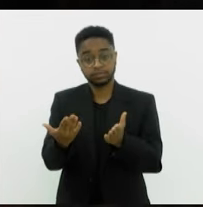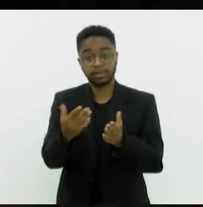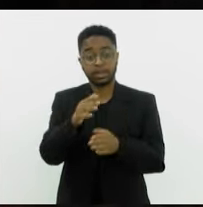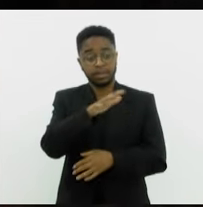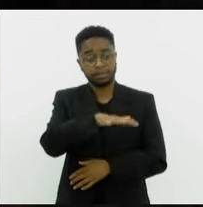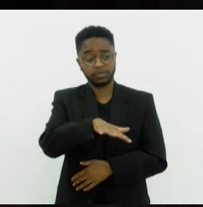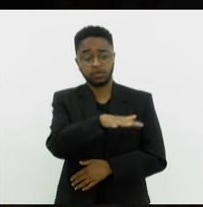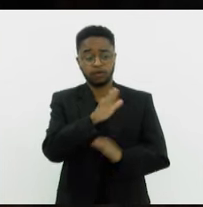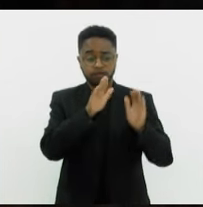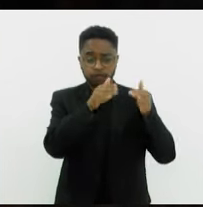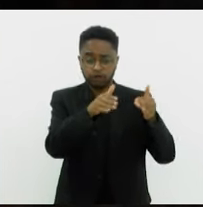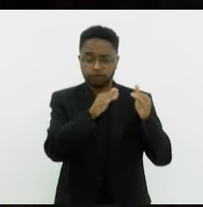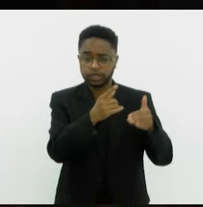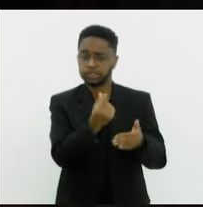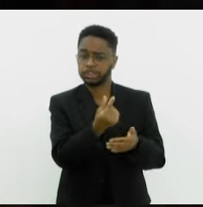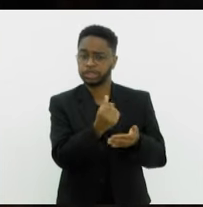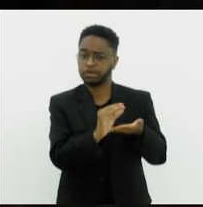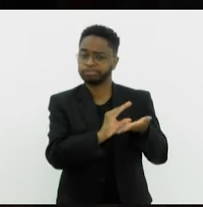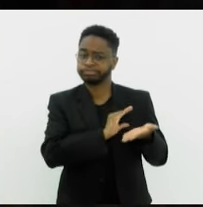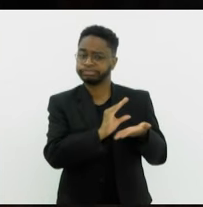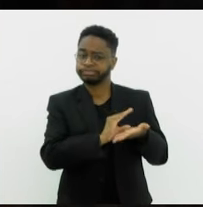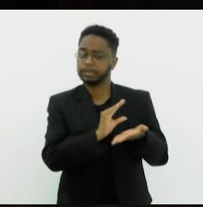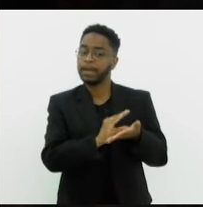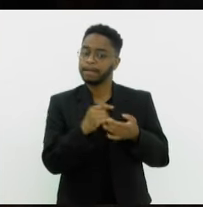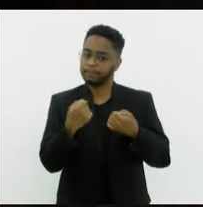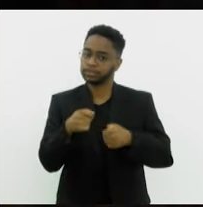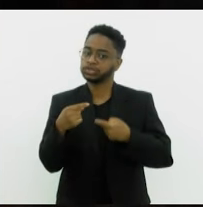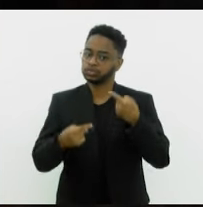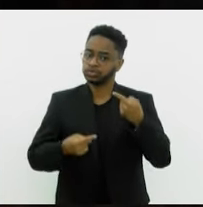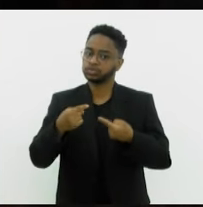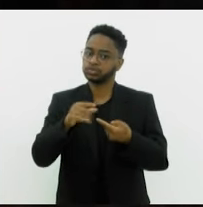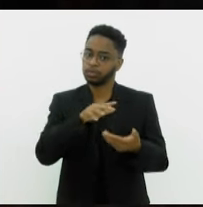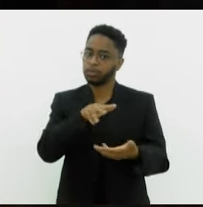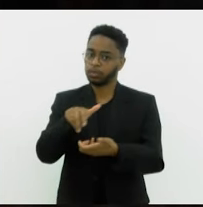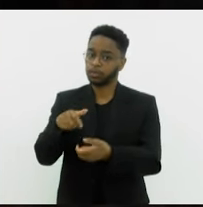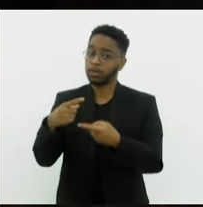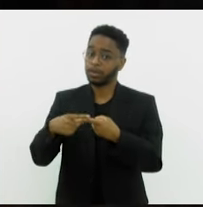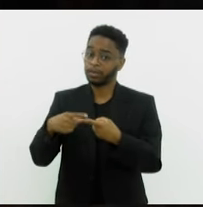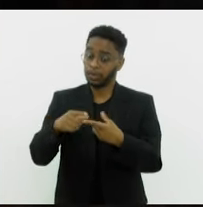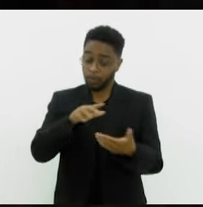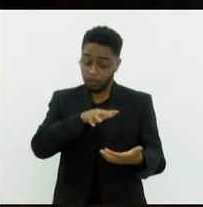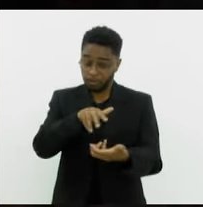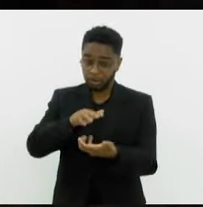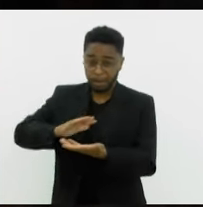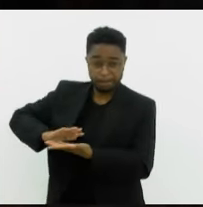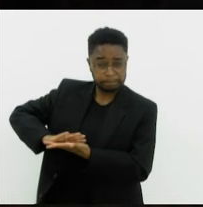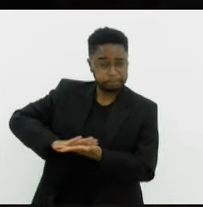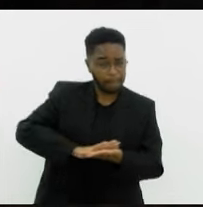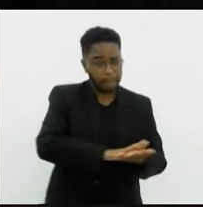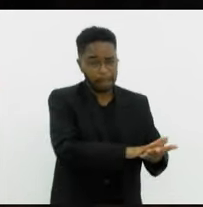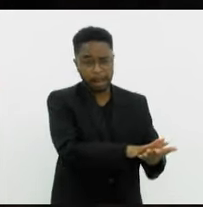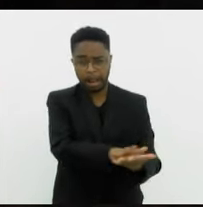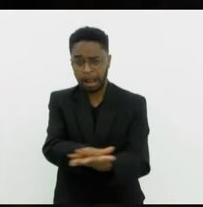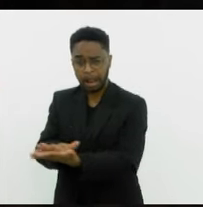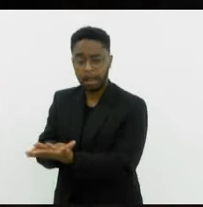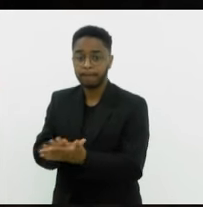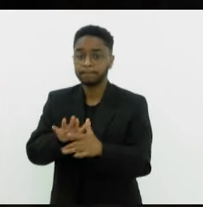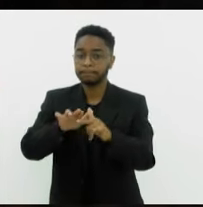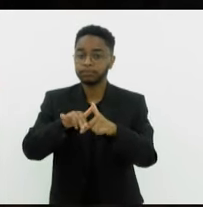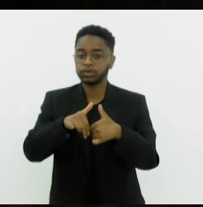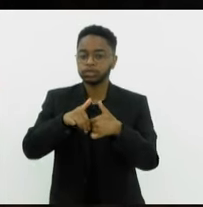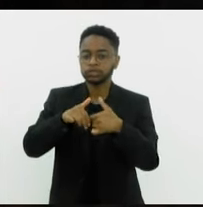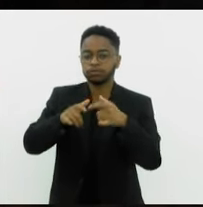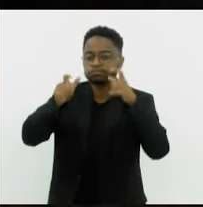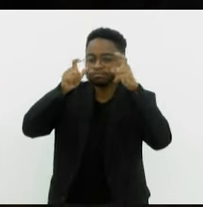é outra discussão que o mundo precisa fazer, porque o planeta está sendo destruído por conta da